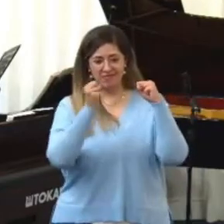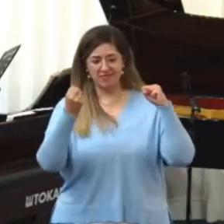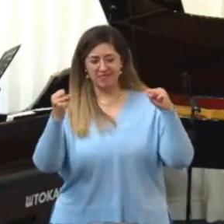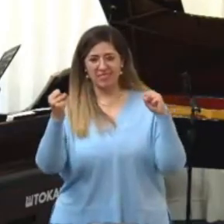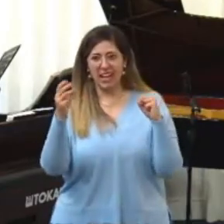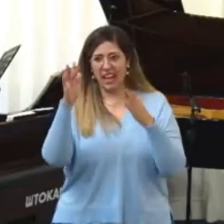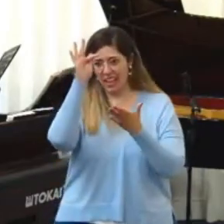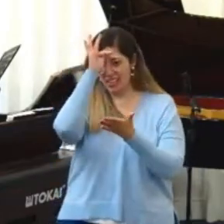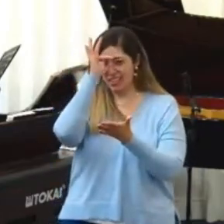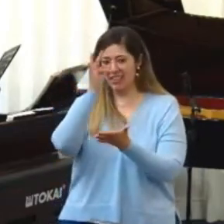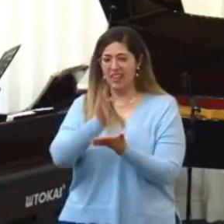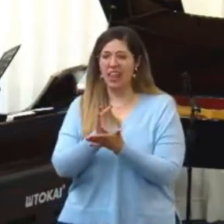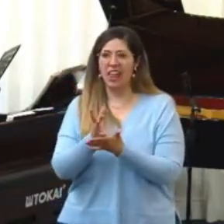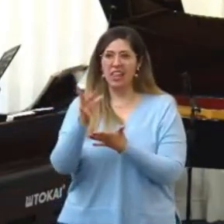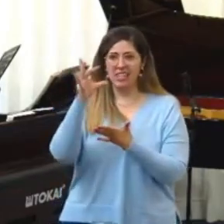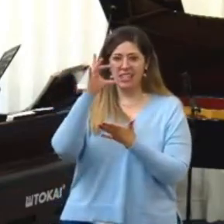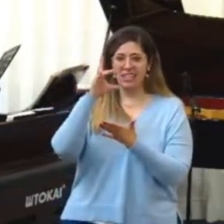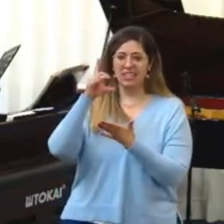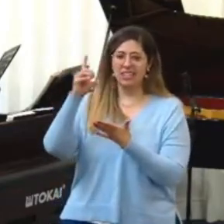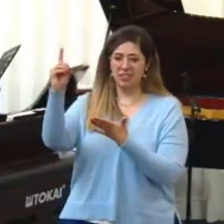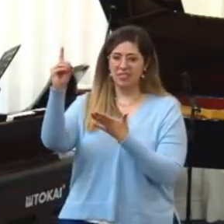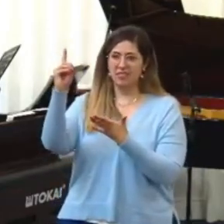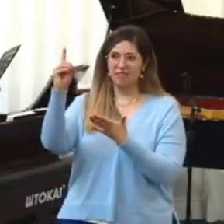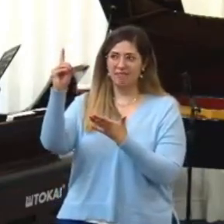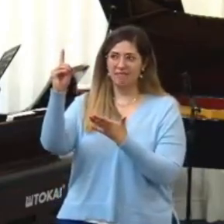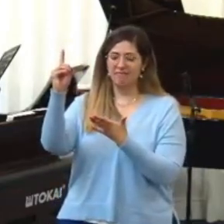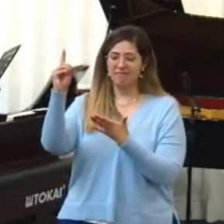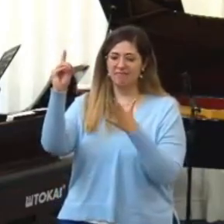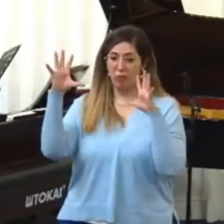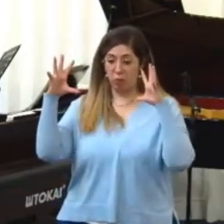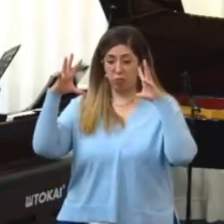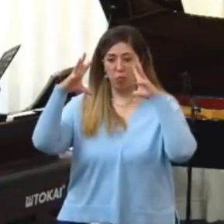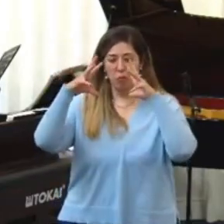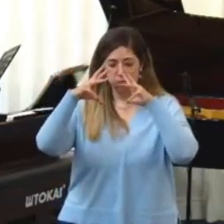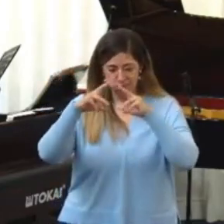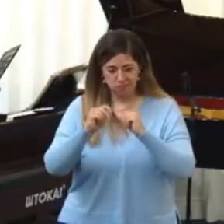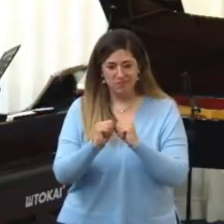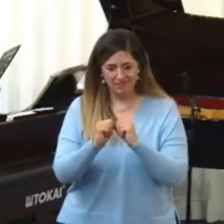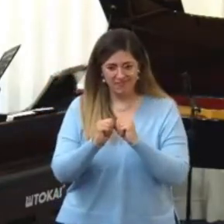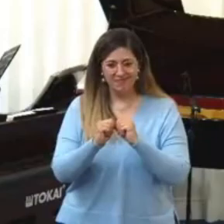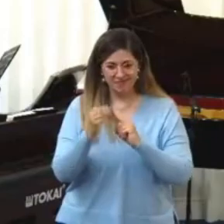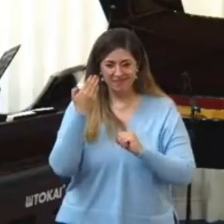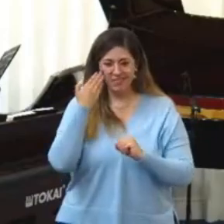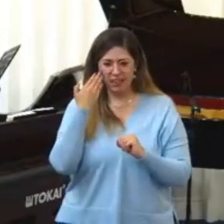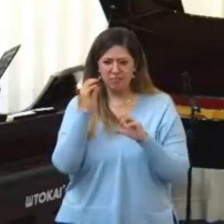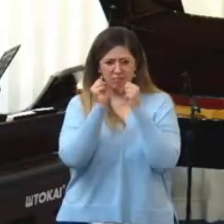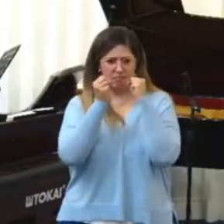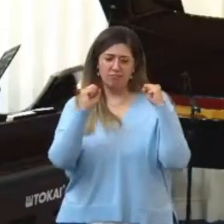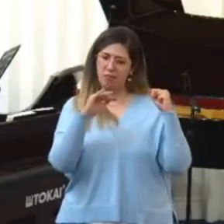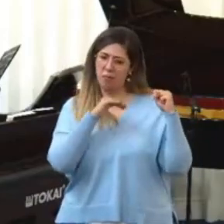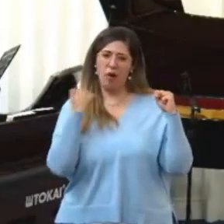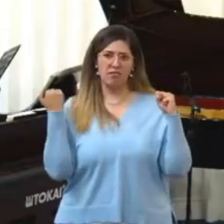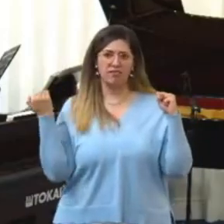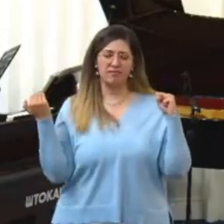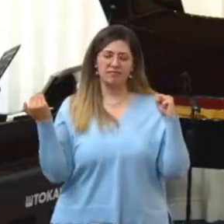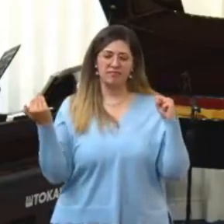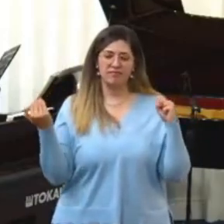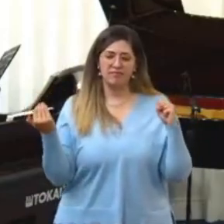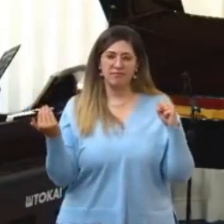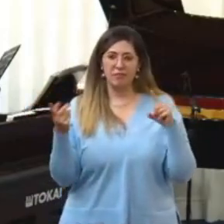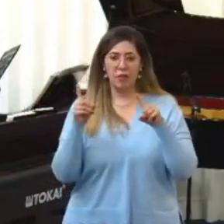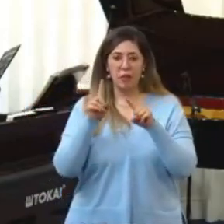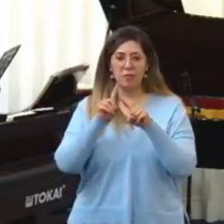e do Deus de Sansão. O templo caindo sobre eles. Sansão morre. Deus